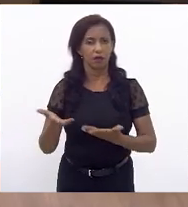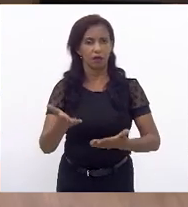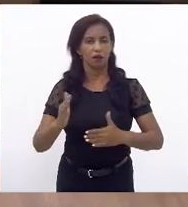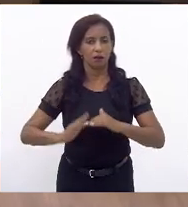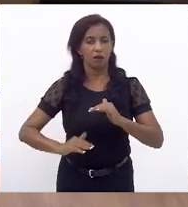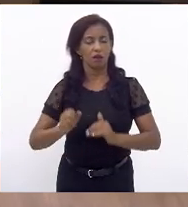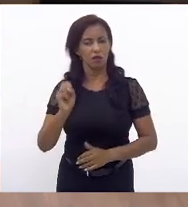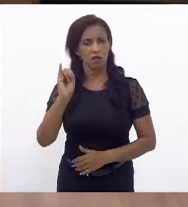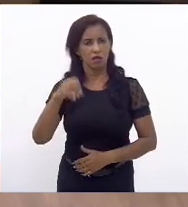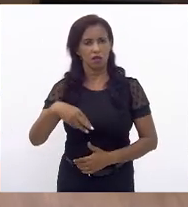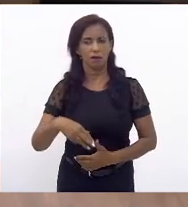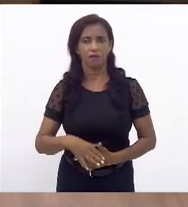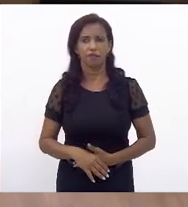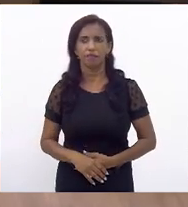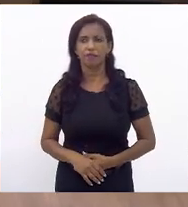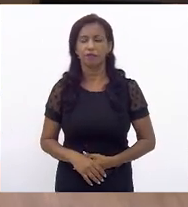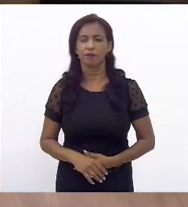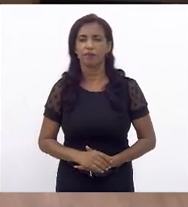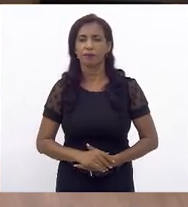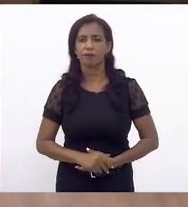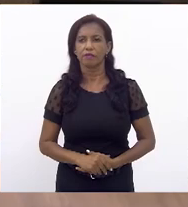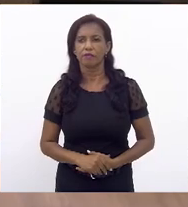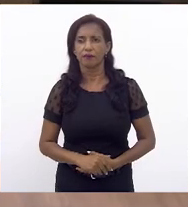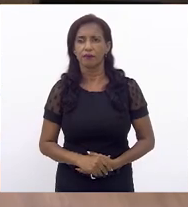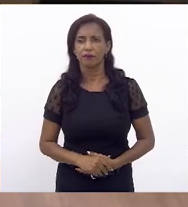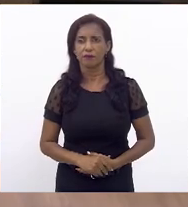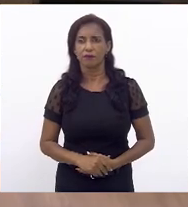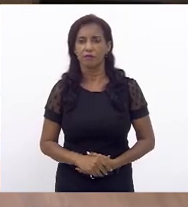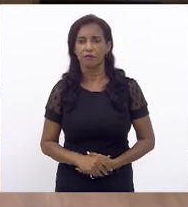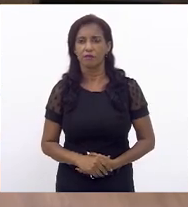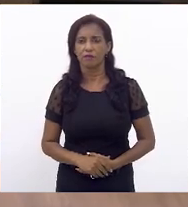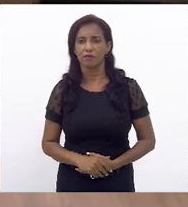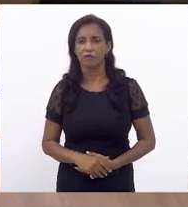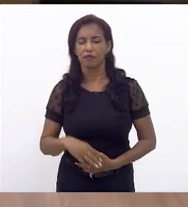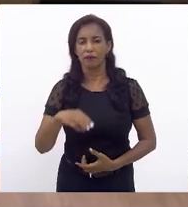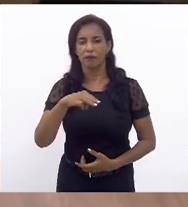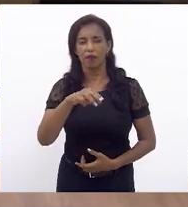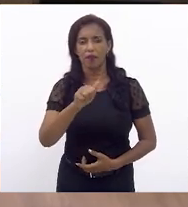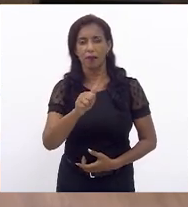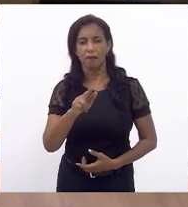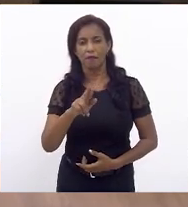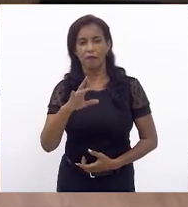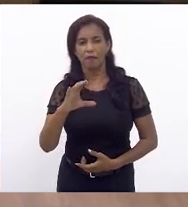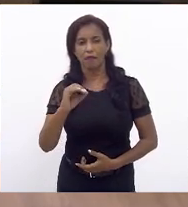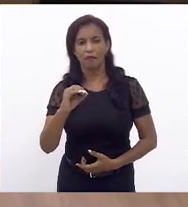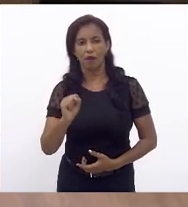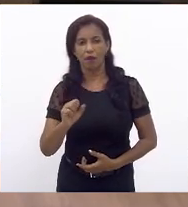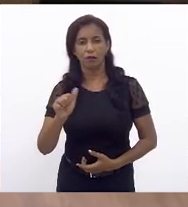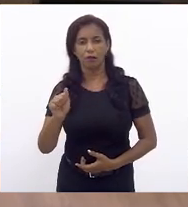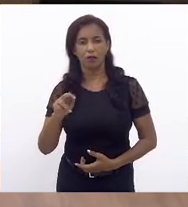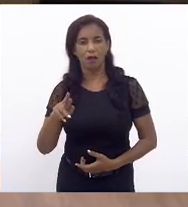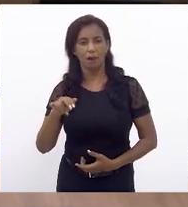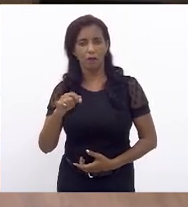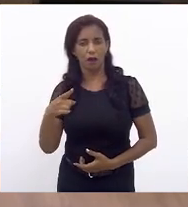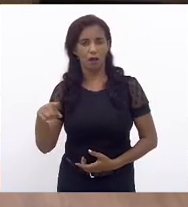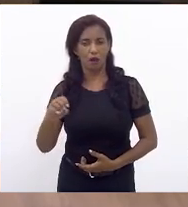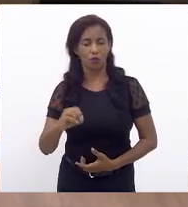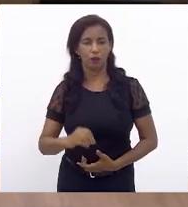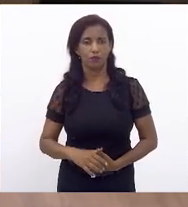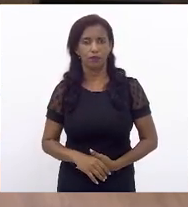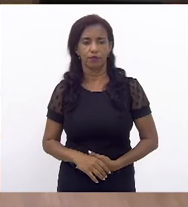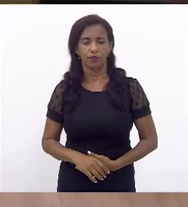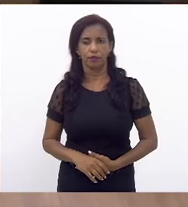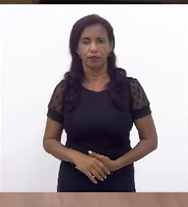função. Meu voto é sim. Deputado Márcio Pacheco vota sim. Deputado Marcos Abraão. Deputado Marcos